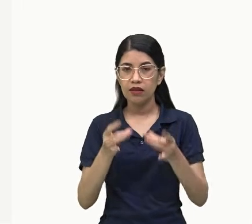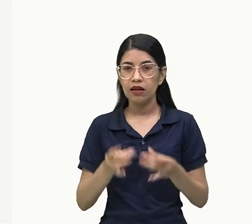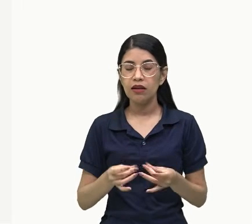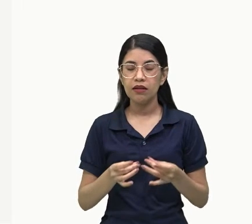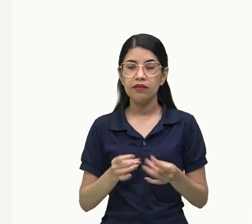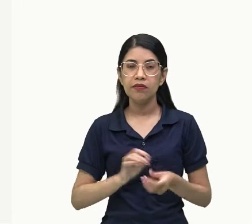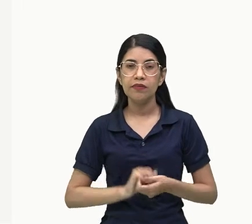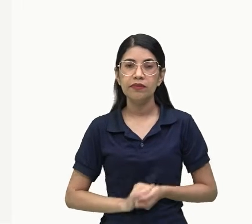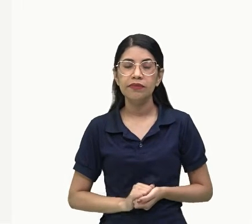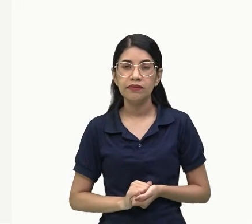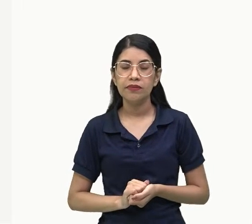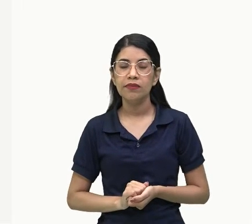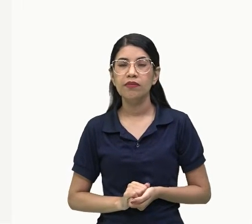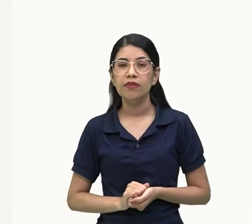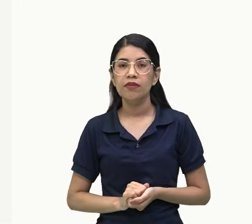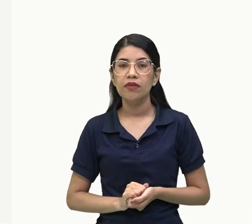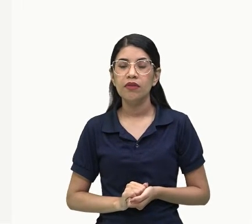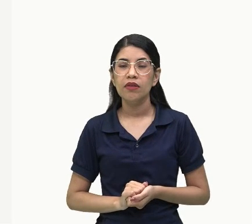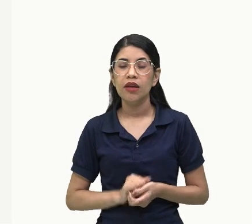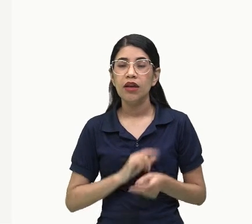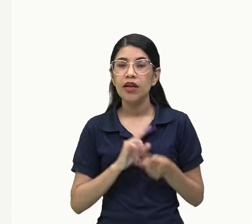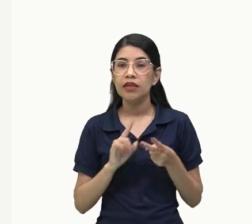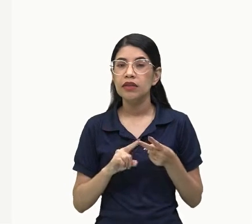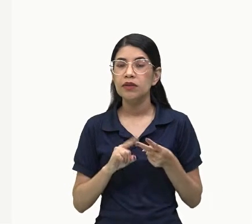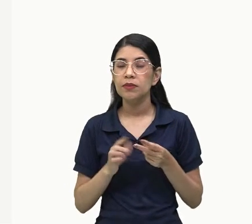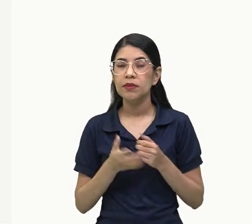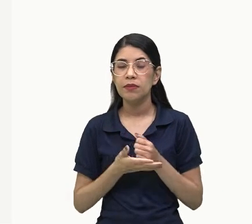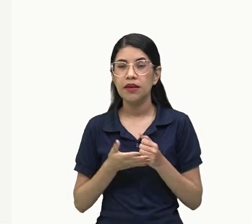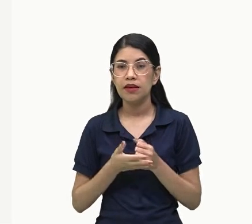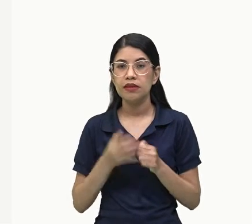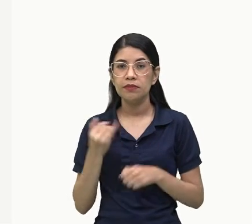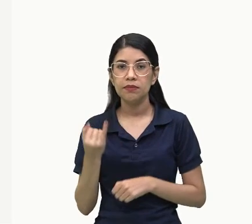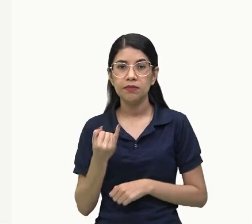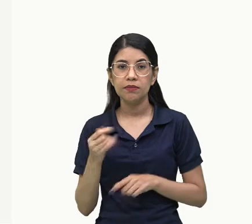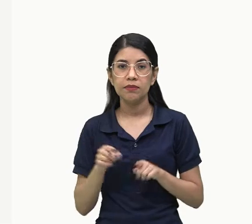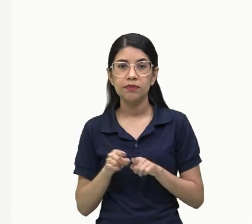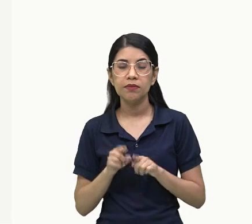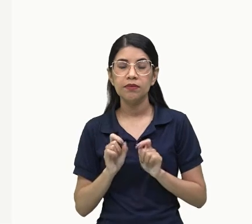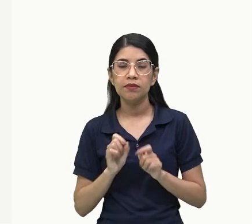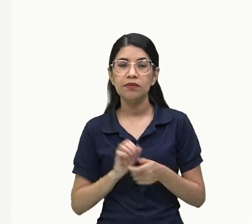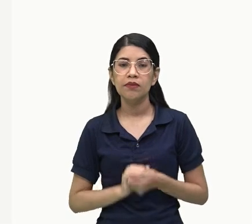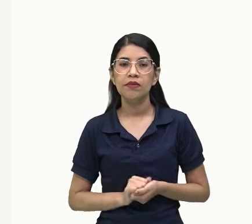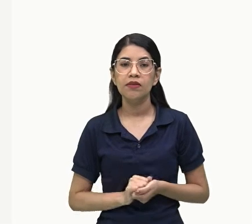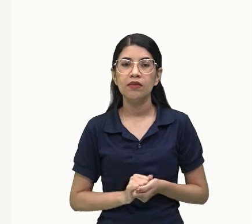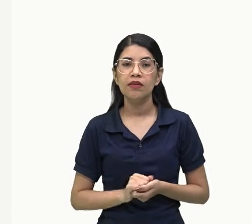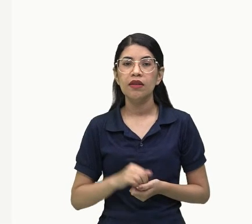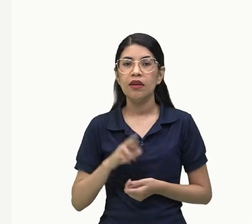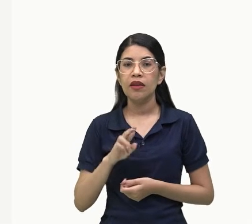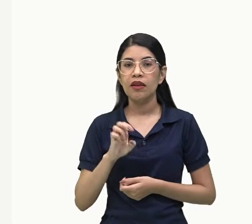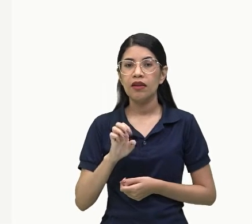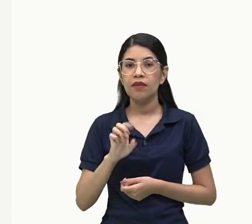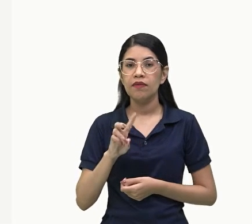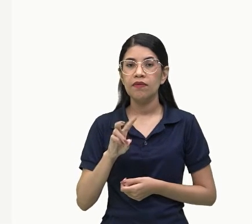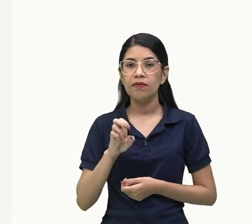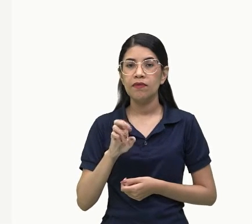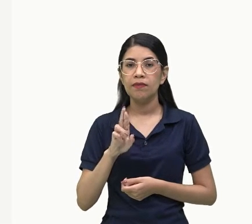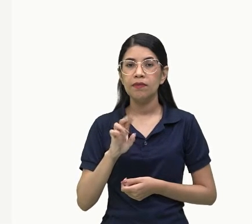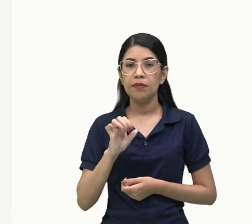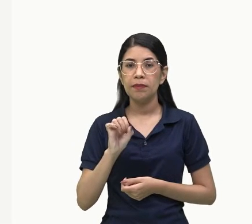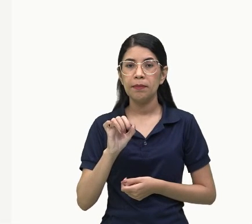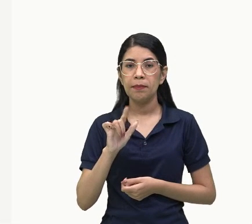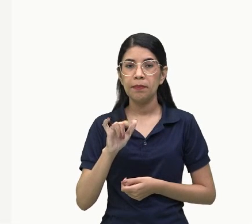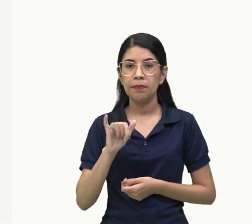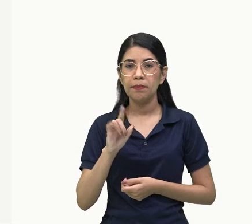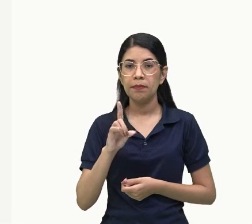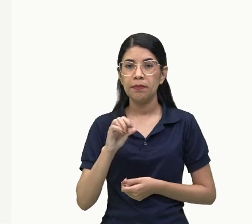com orifício. O segundo princípio importante é o princípio da reversibilidade dos raios de luz. A luz